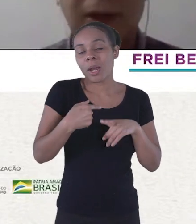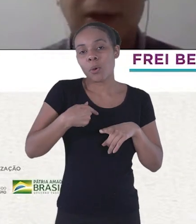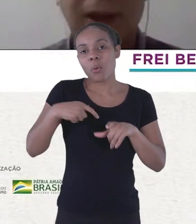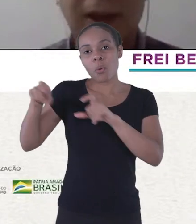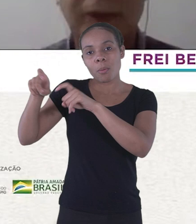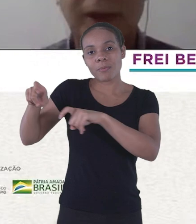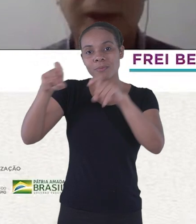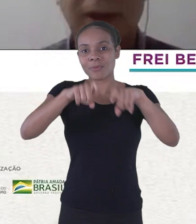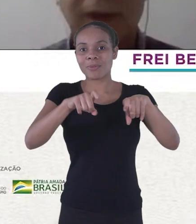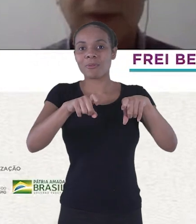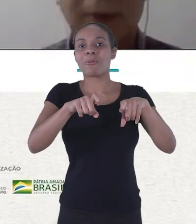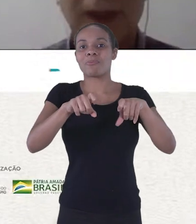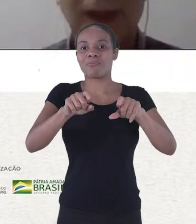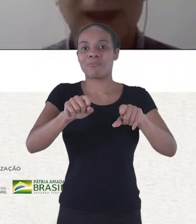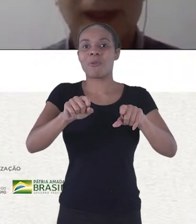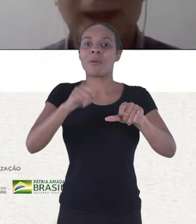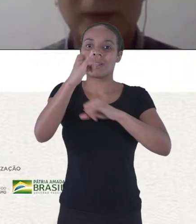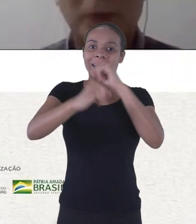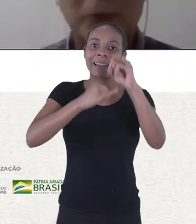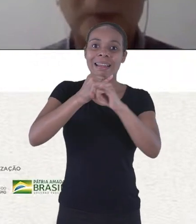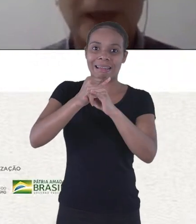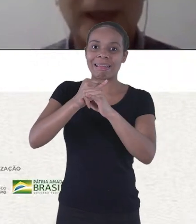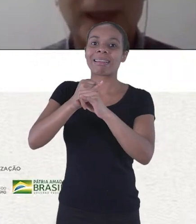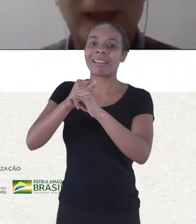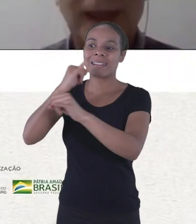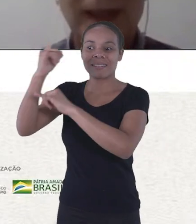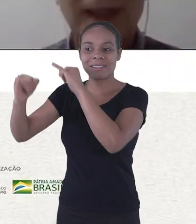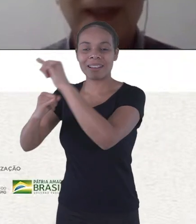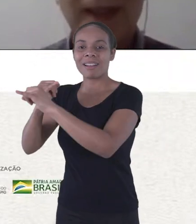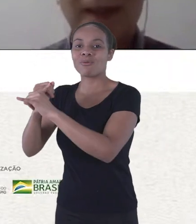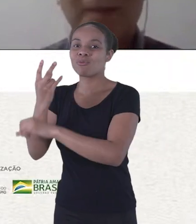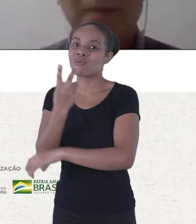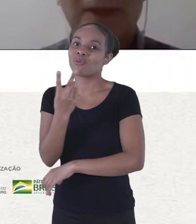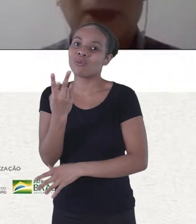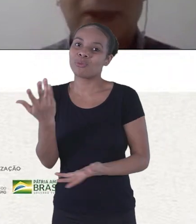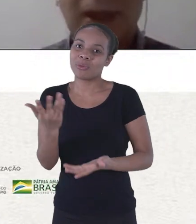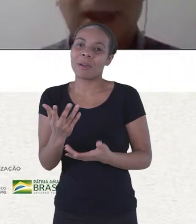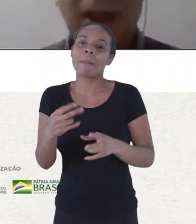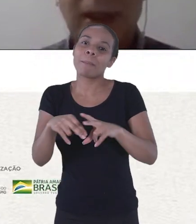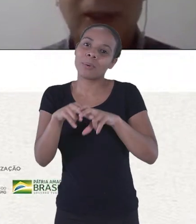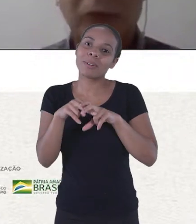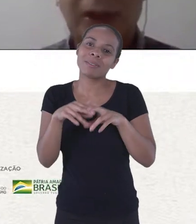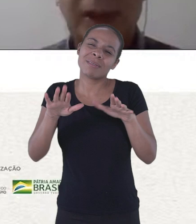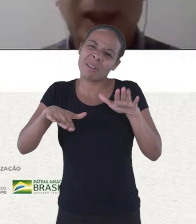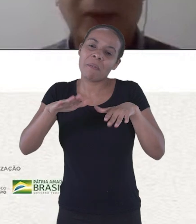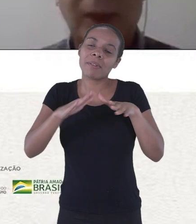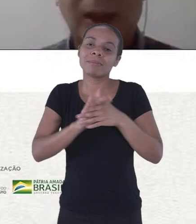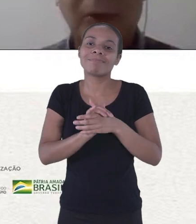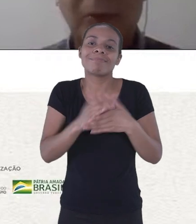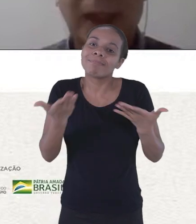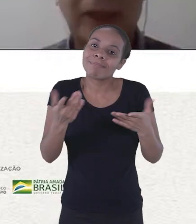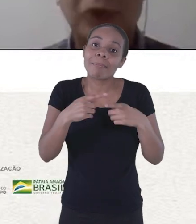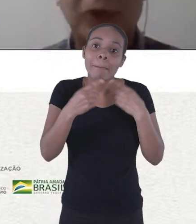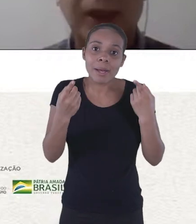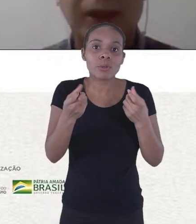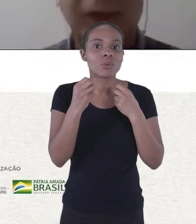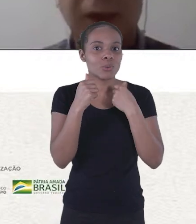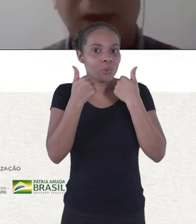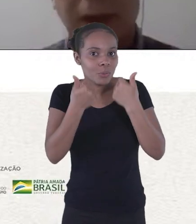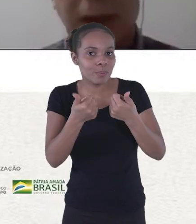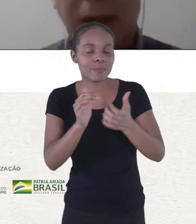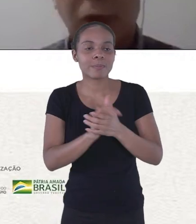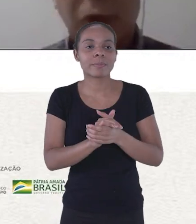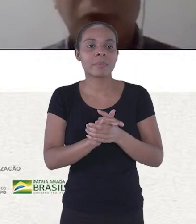coisas da internet aqui nem sempre fluem bem. Mas eu acho que é isso que dá uma